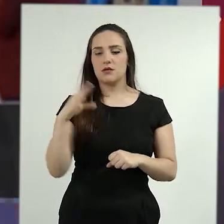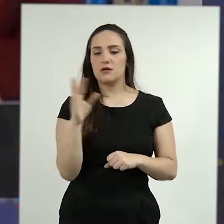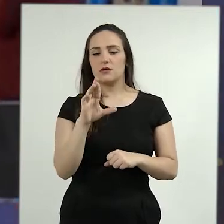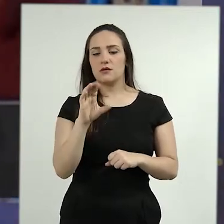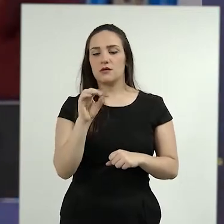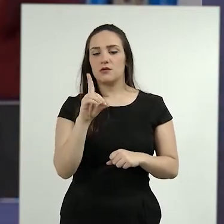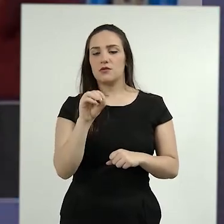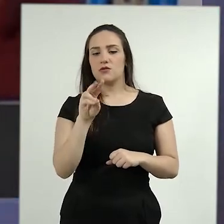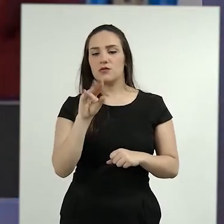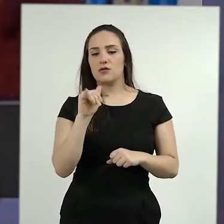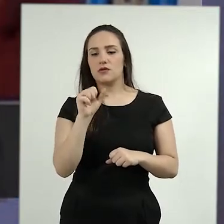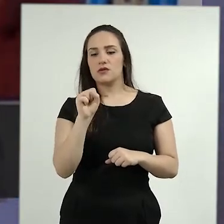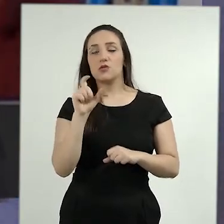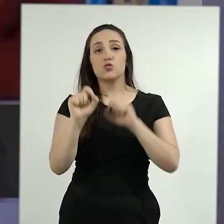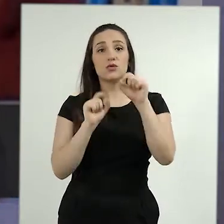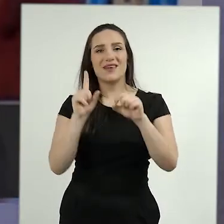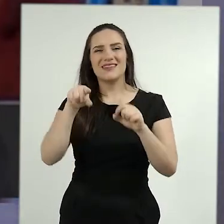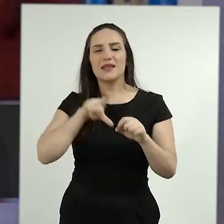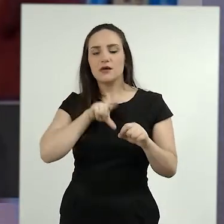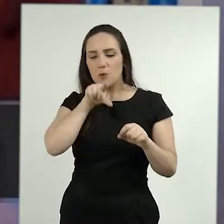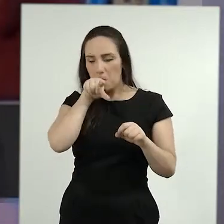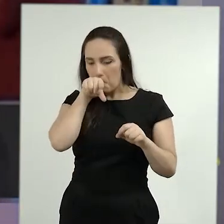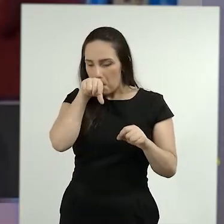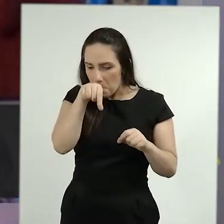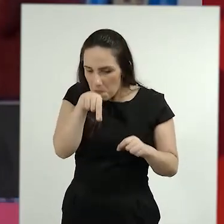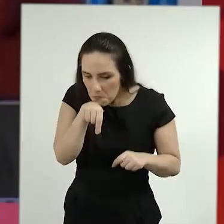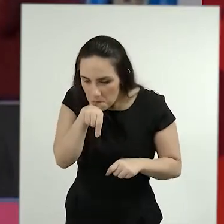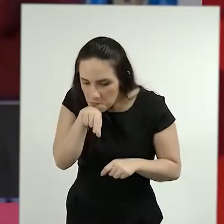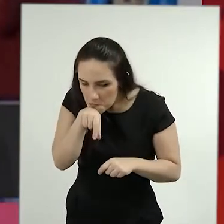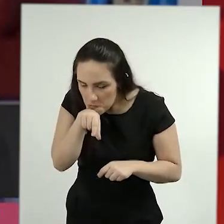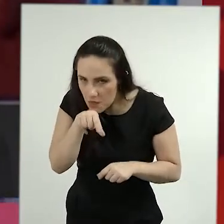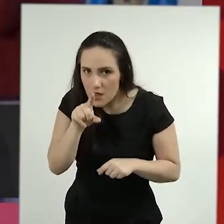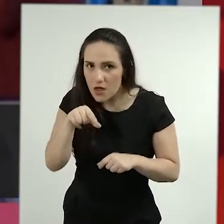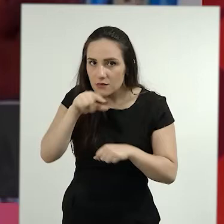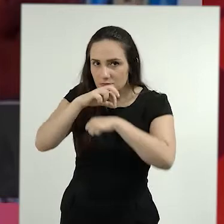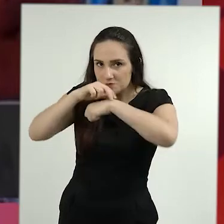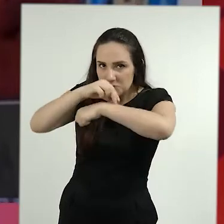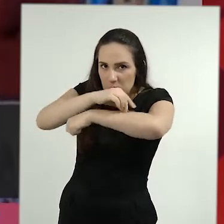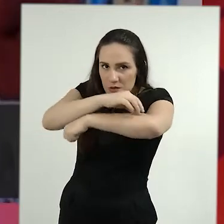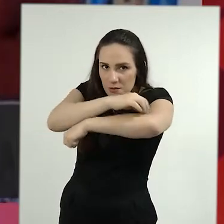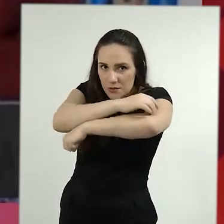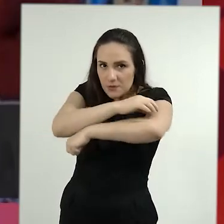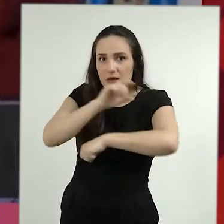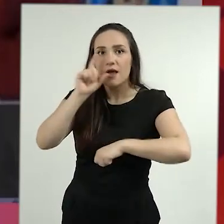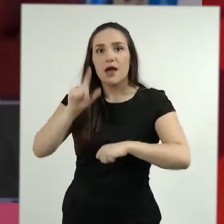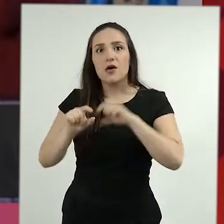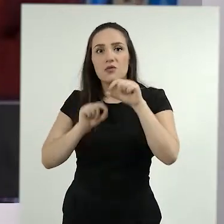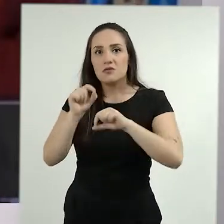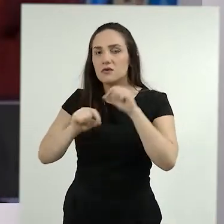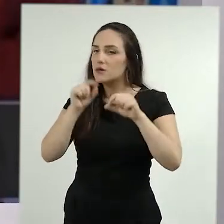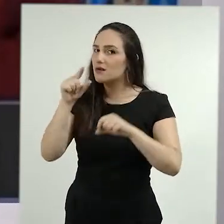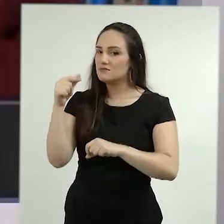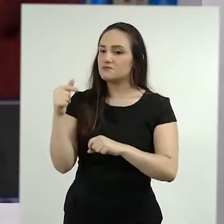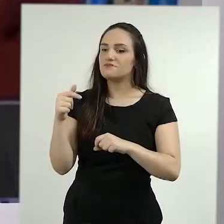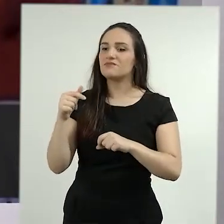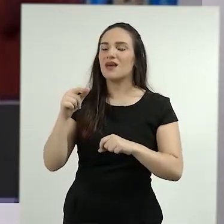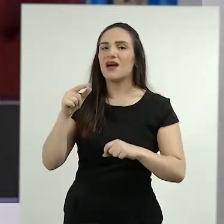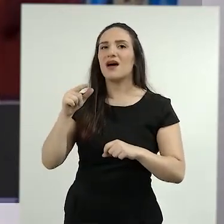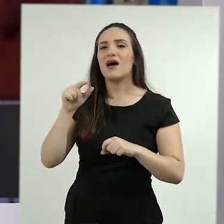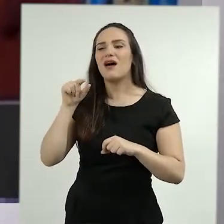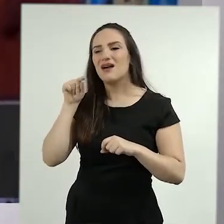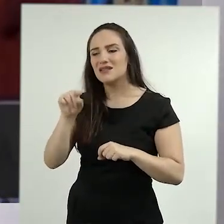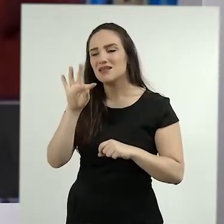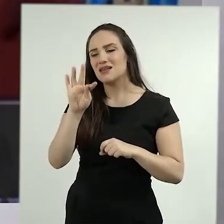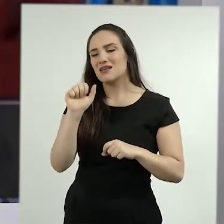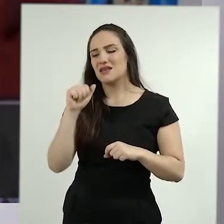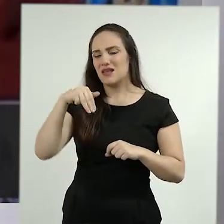é um projeto que tem como principal objetivo monitorar os tamanduás-bandeiras, que está entre as 3 espécies mais